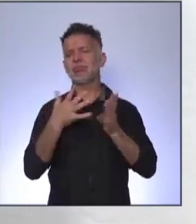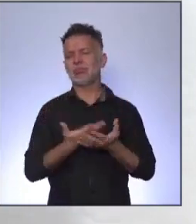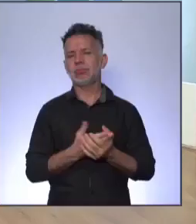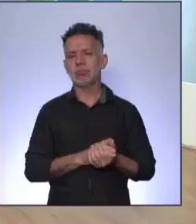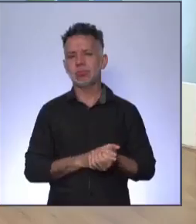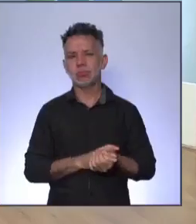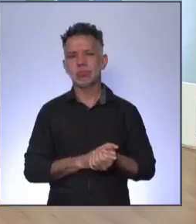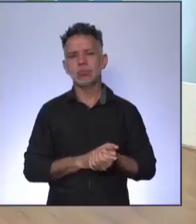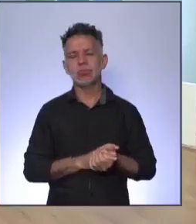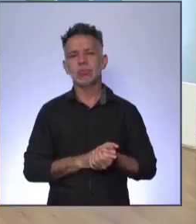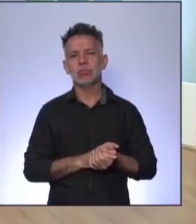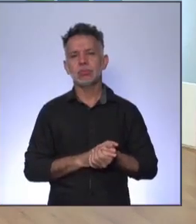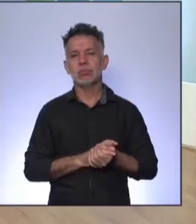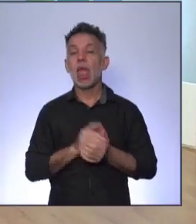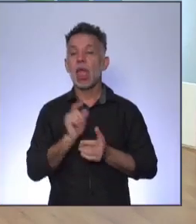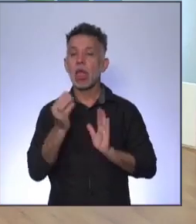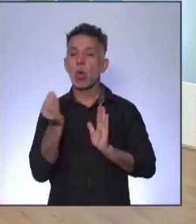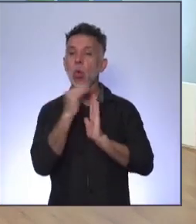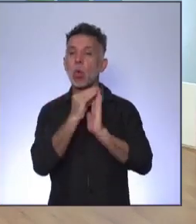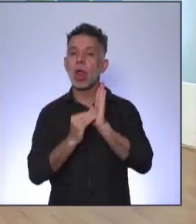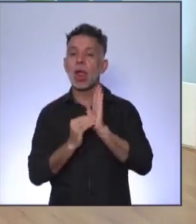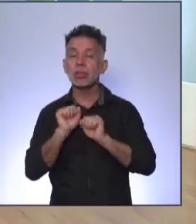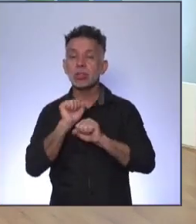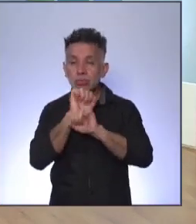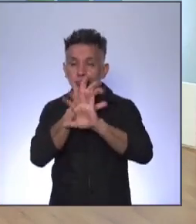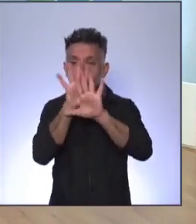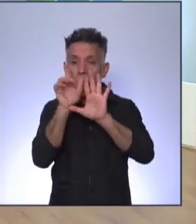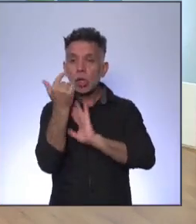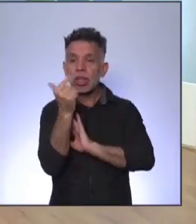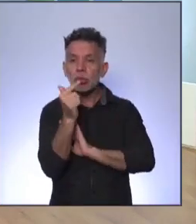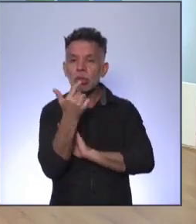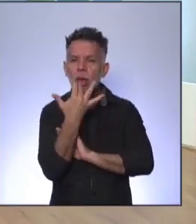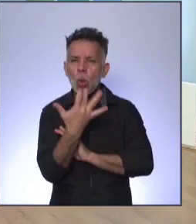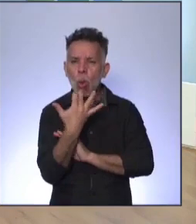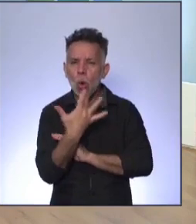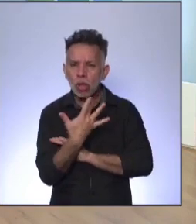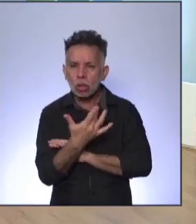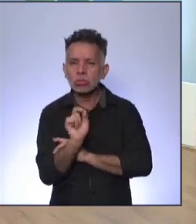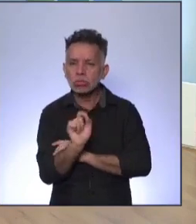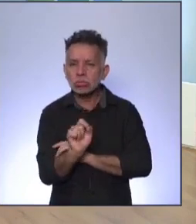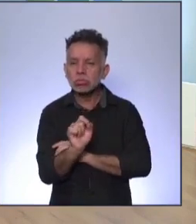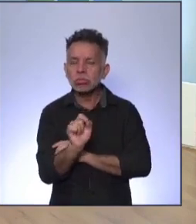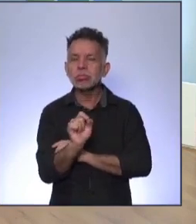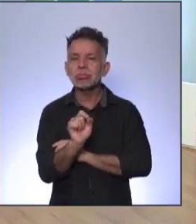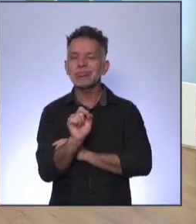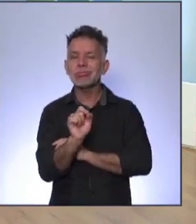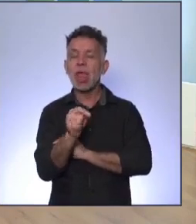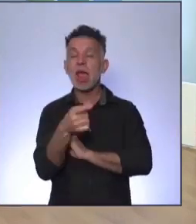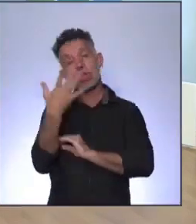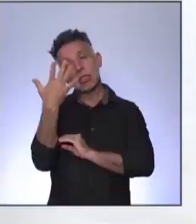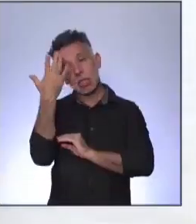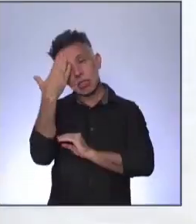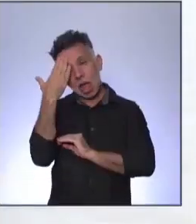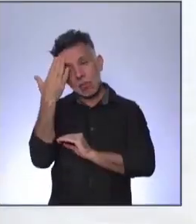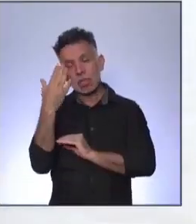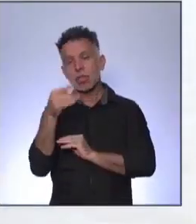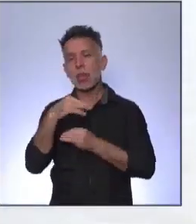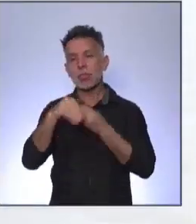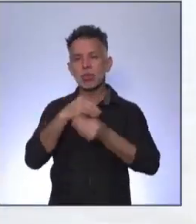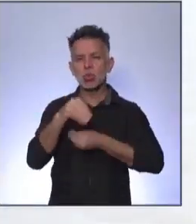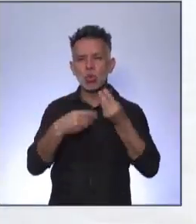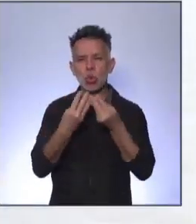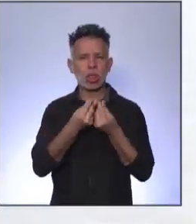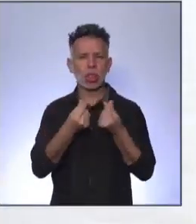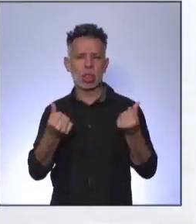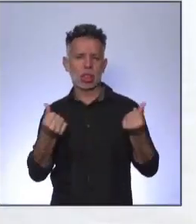Foi colocado ali que é transparente a aparência dele, né? E se sabe que é mistura homogênea, aí está dividido. Um